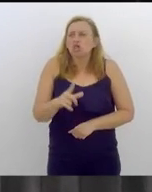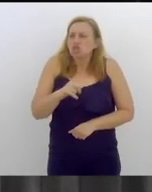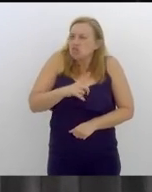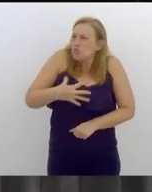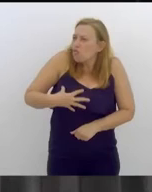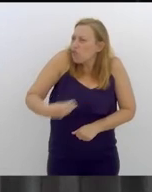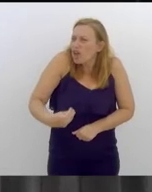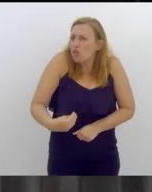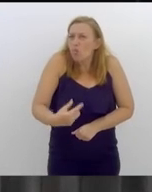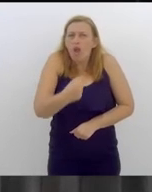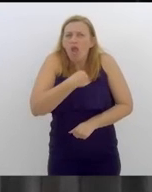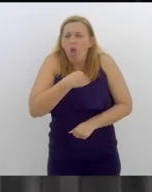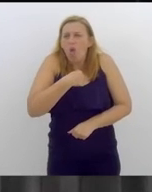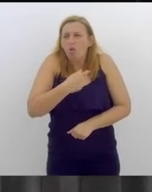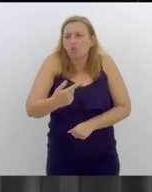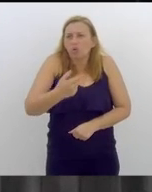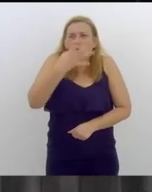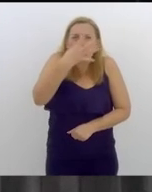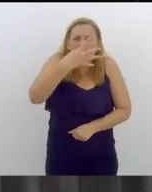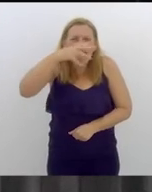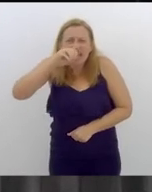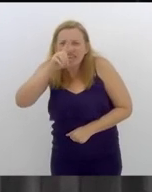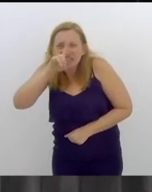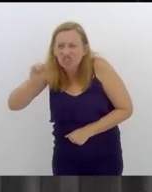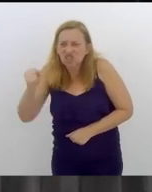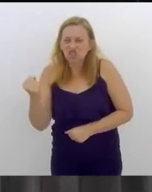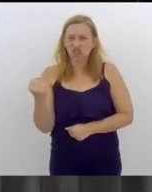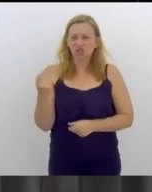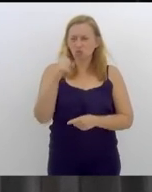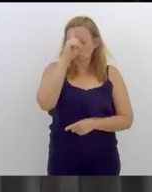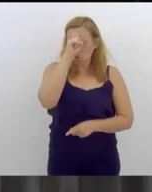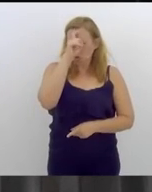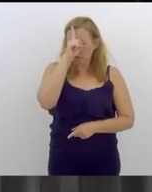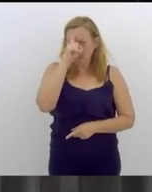filho 40 dias entubado